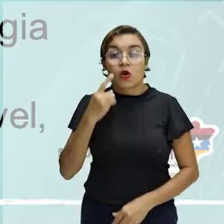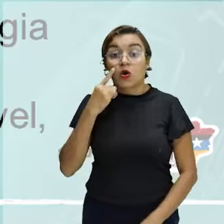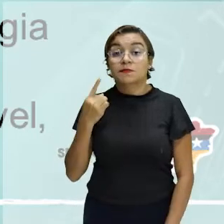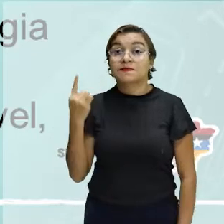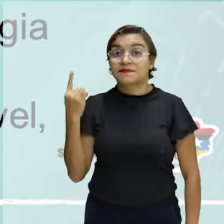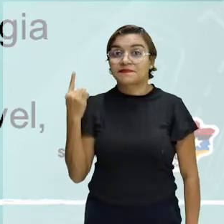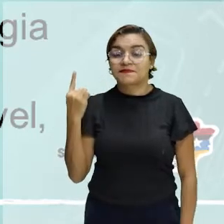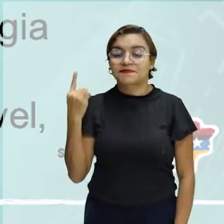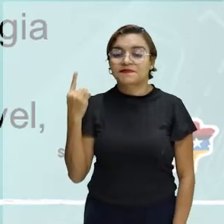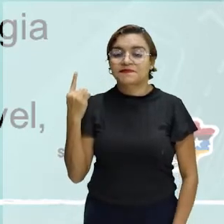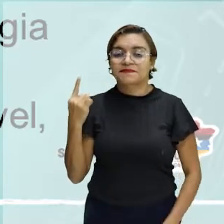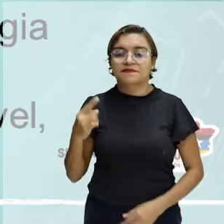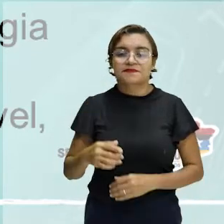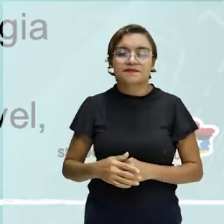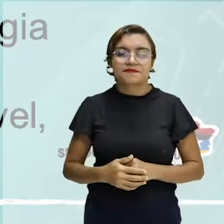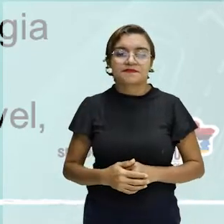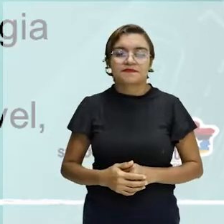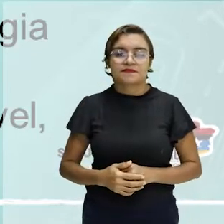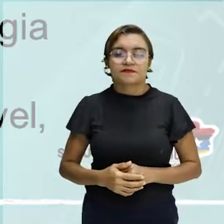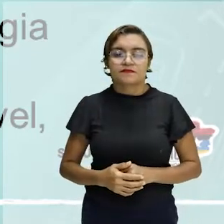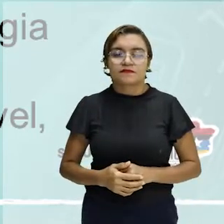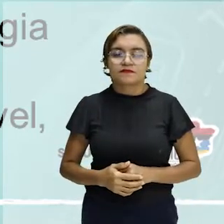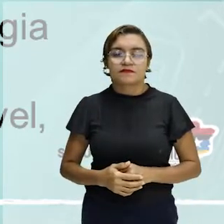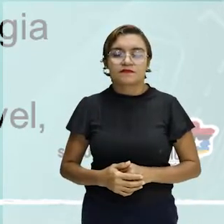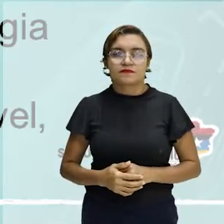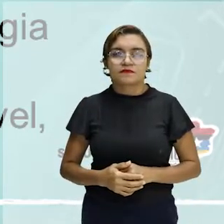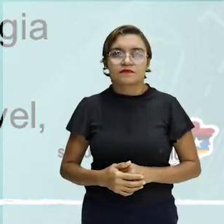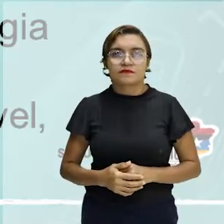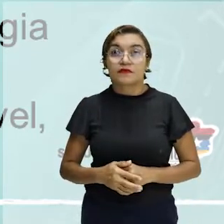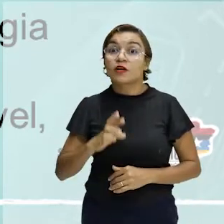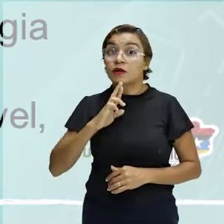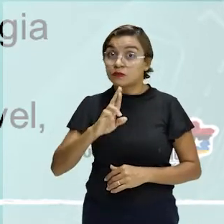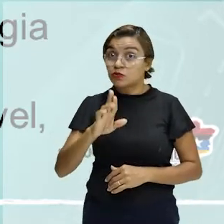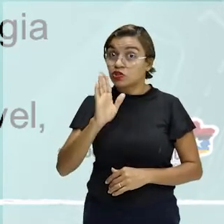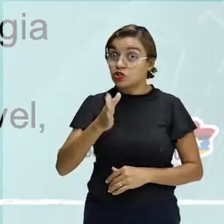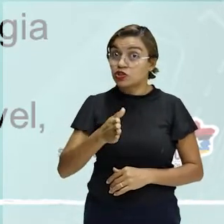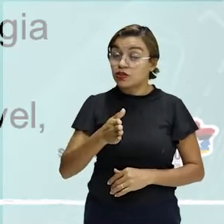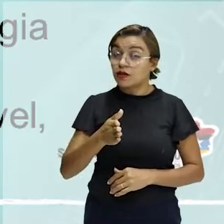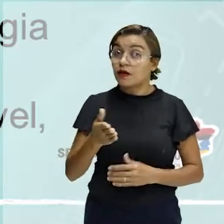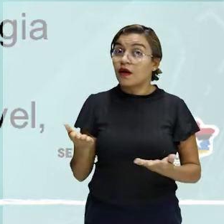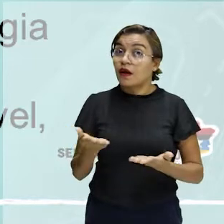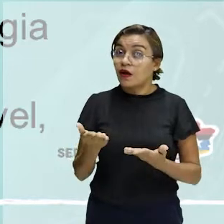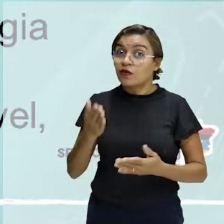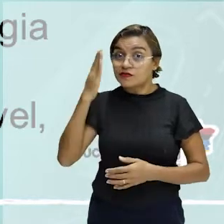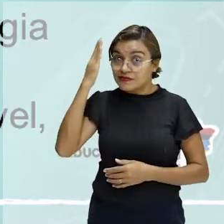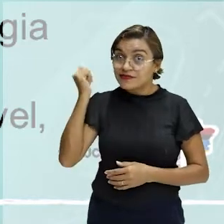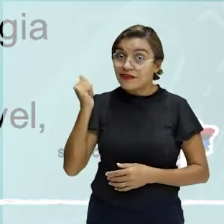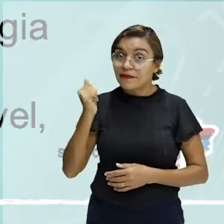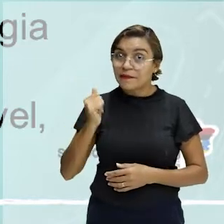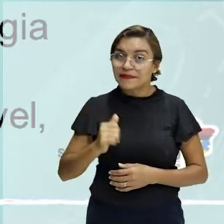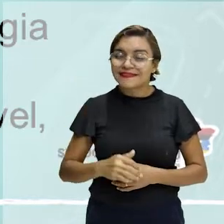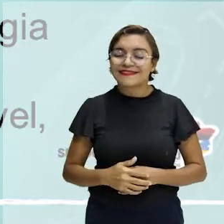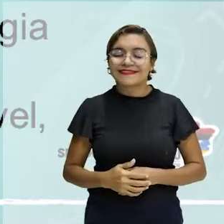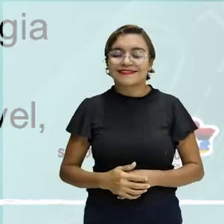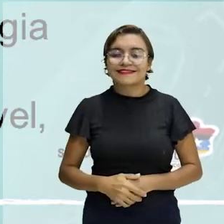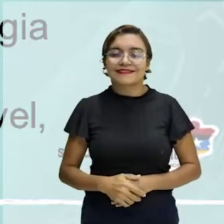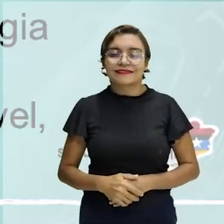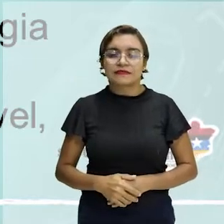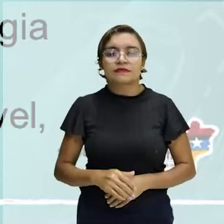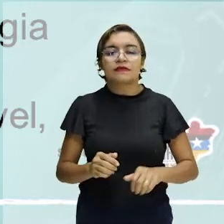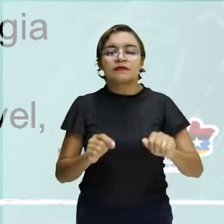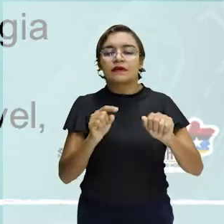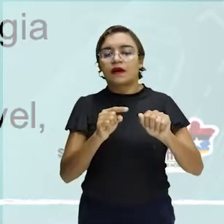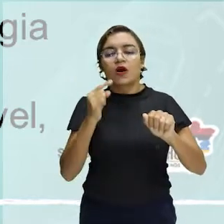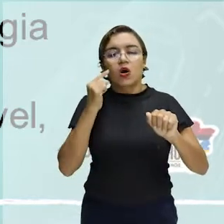que apresenta uma desvantagem da matriz energética brasileira. Eu já te respondi isso aqui, agora tu já sabe, né? Letra